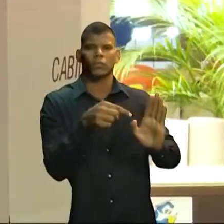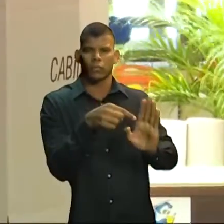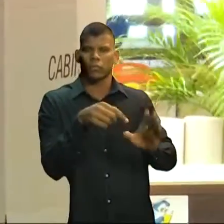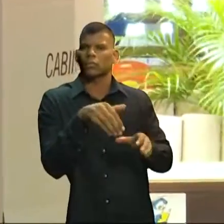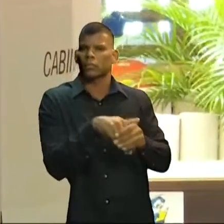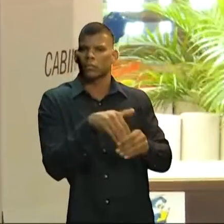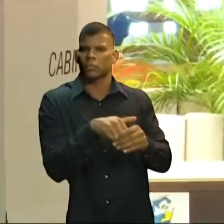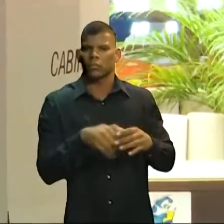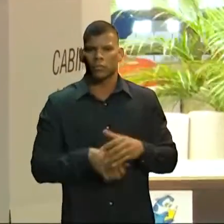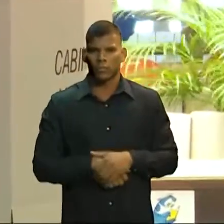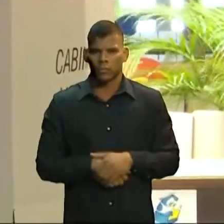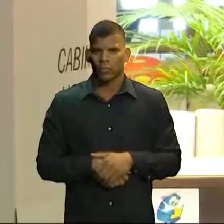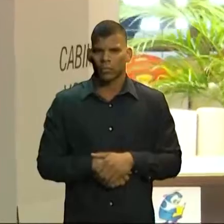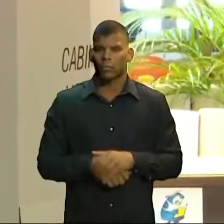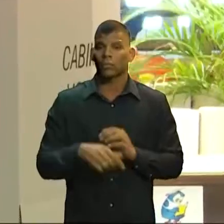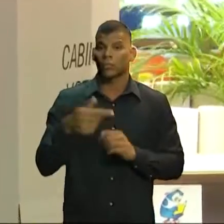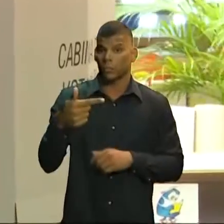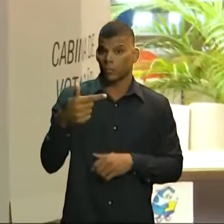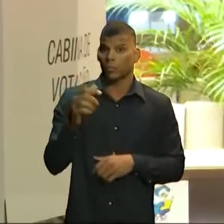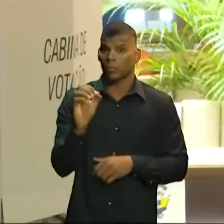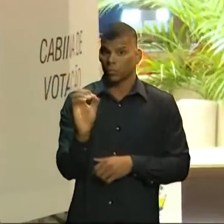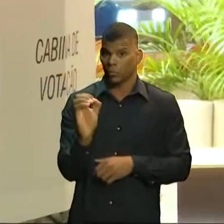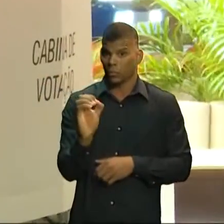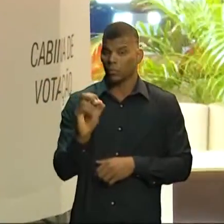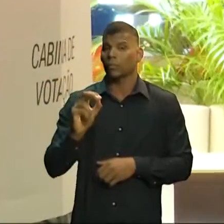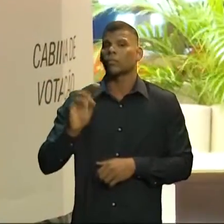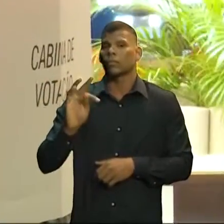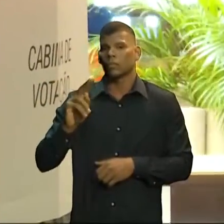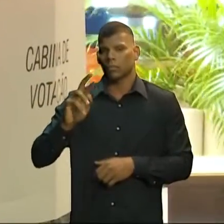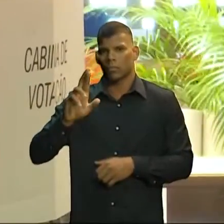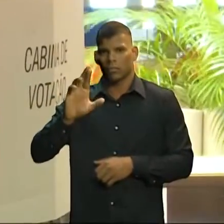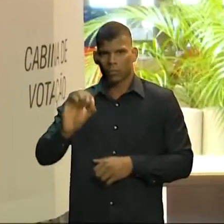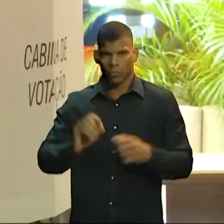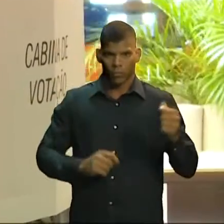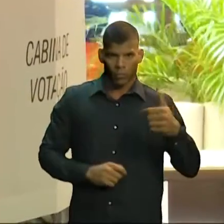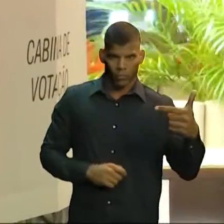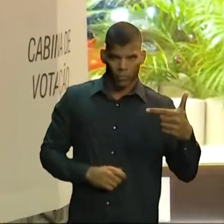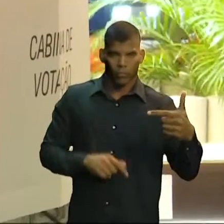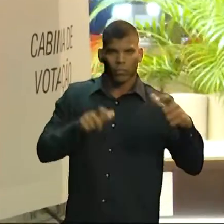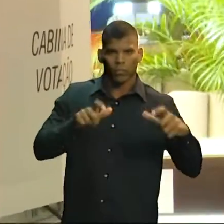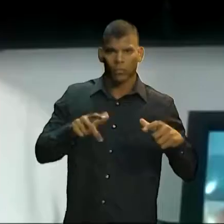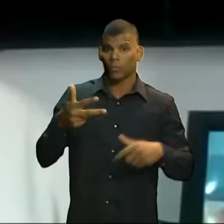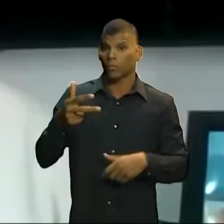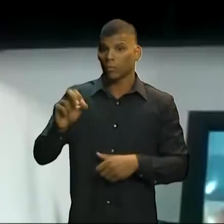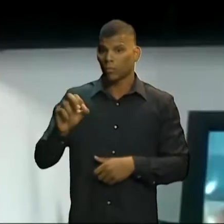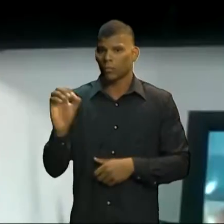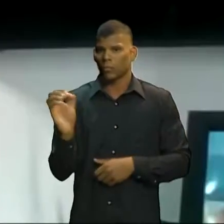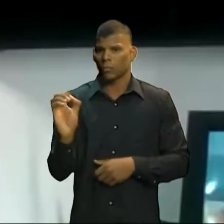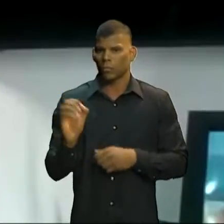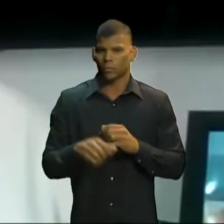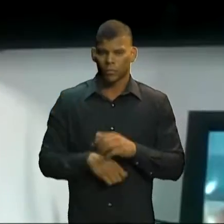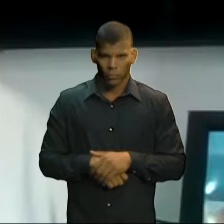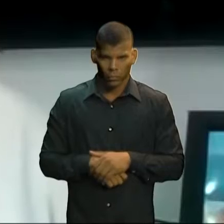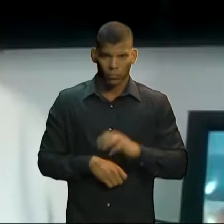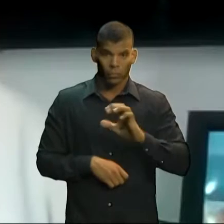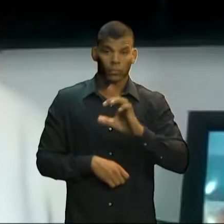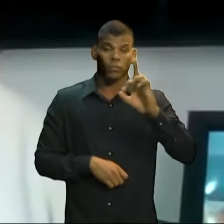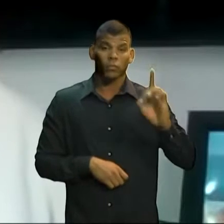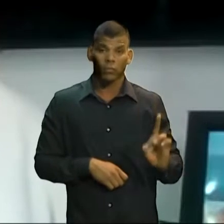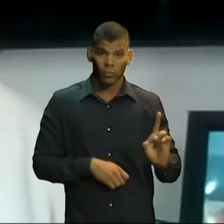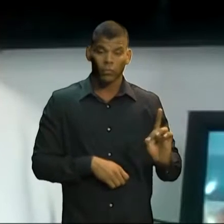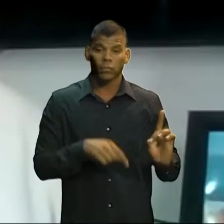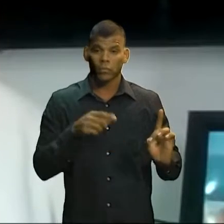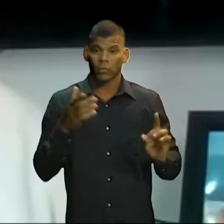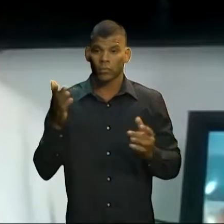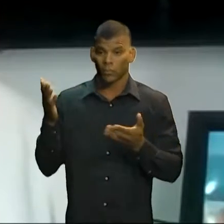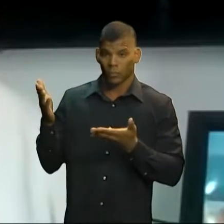turno acontece no dia 2 de outubro e o segundo turno, se houver, em 30 de outubro. O coordenador de atendimento ao